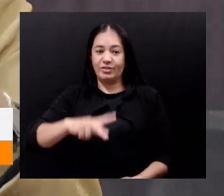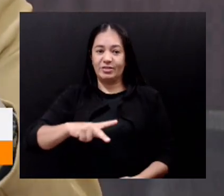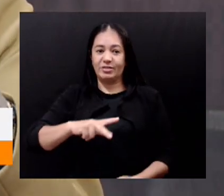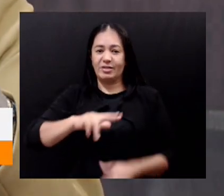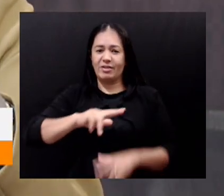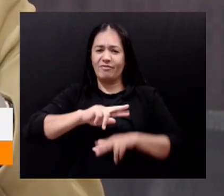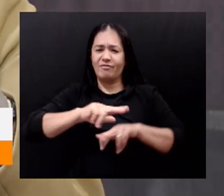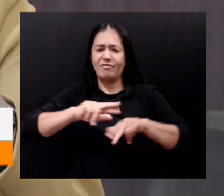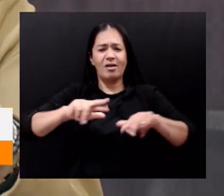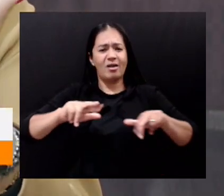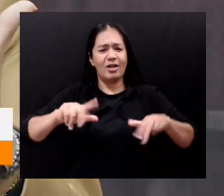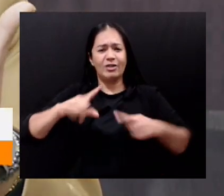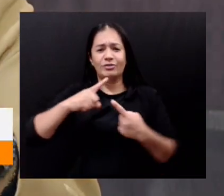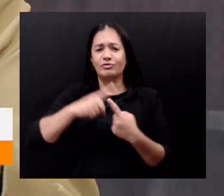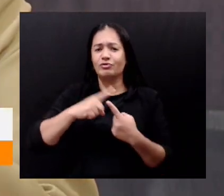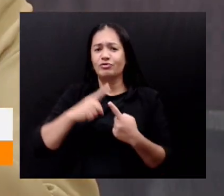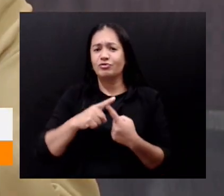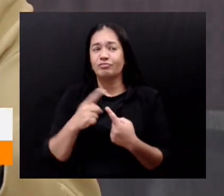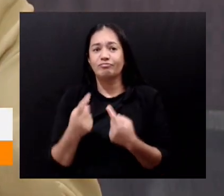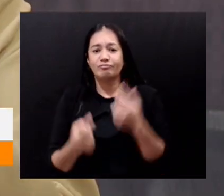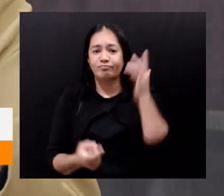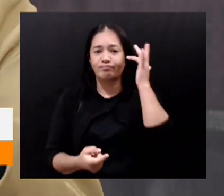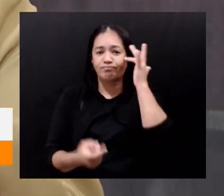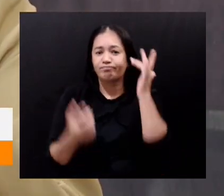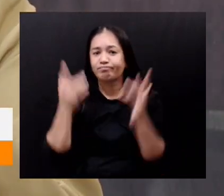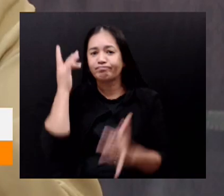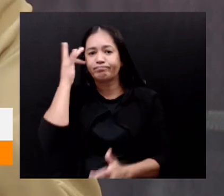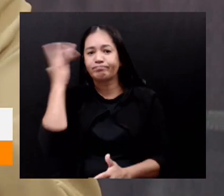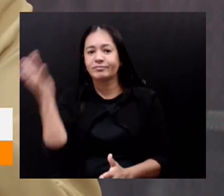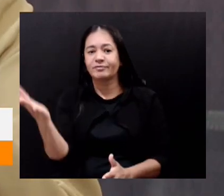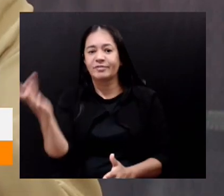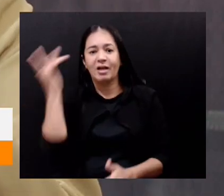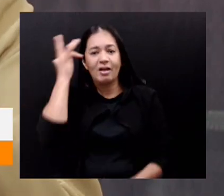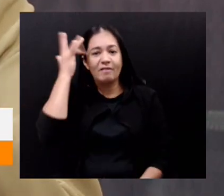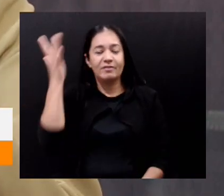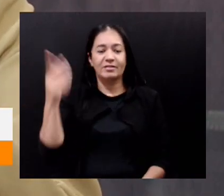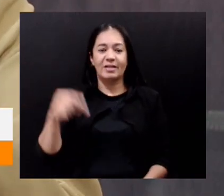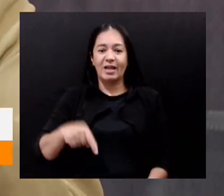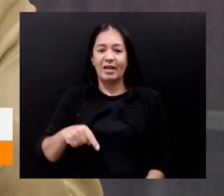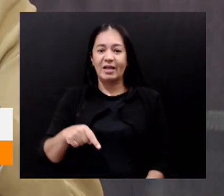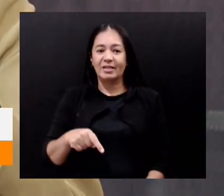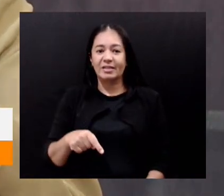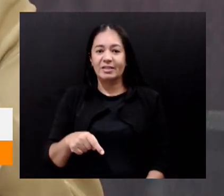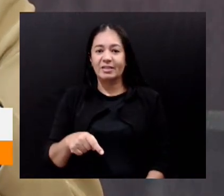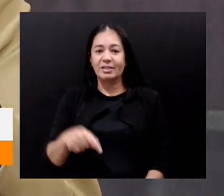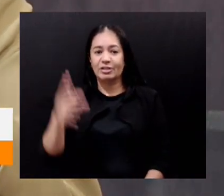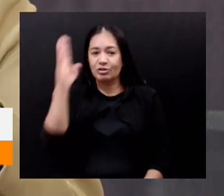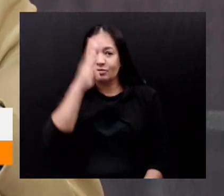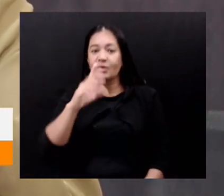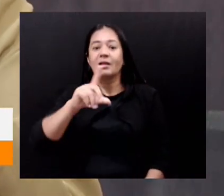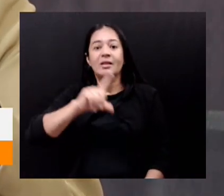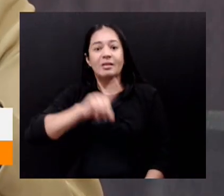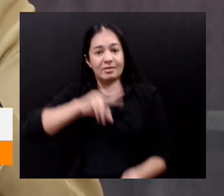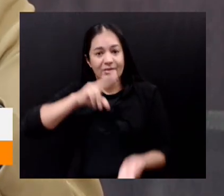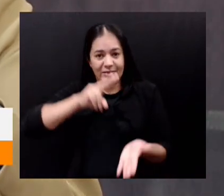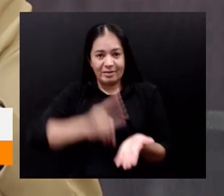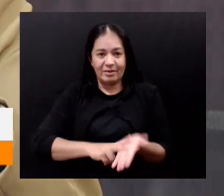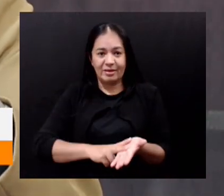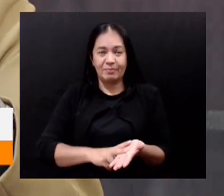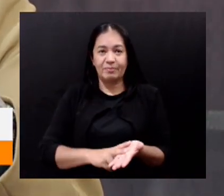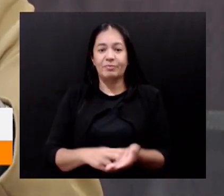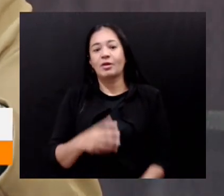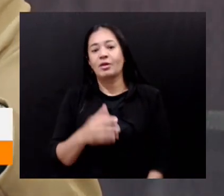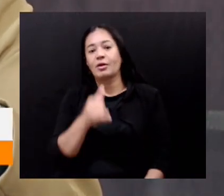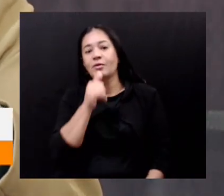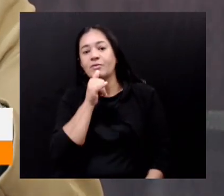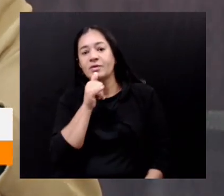de facilitação para a obtenção do mesmo, não é? Aqui no Brasil, inclusive, existe esse visto. Quem é de origem de países